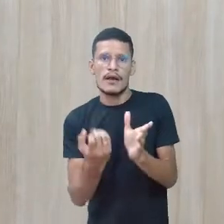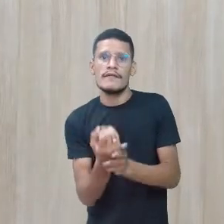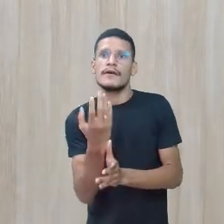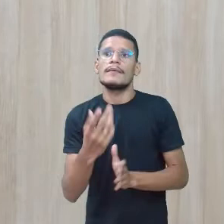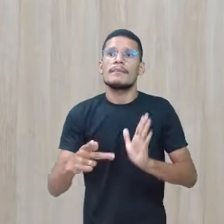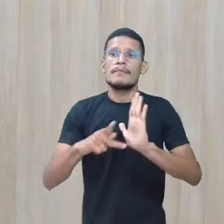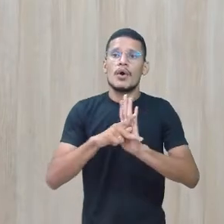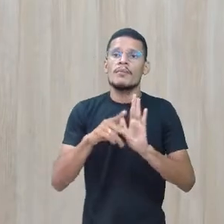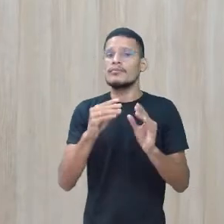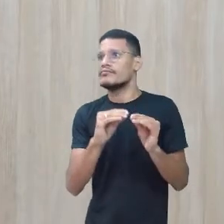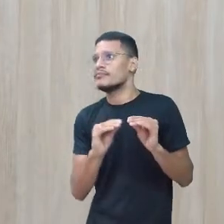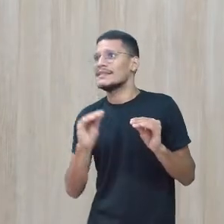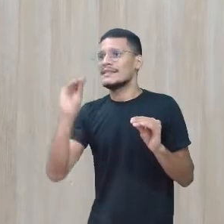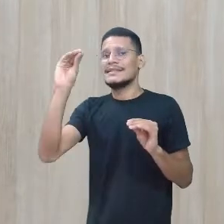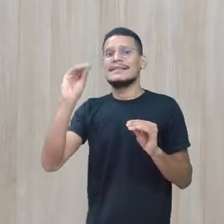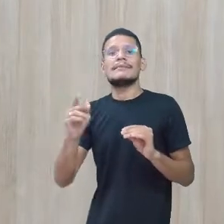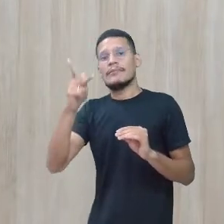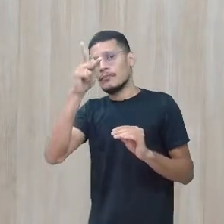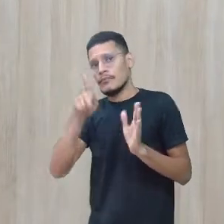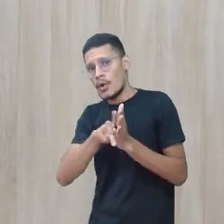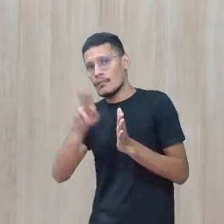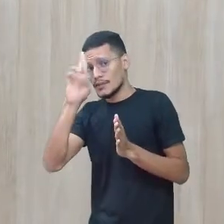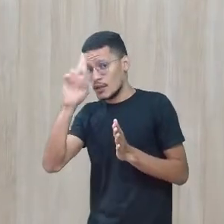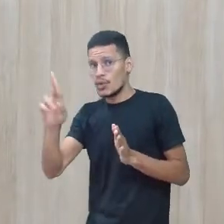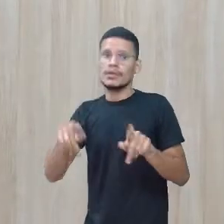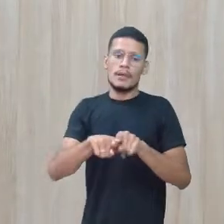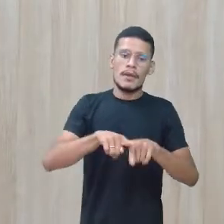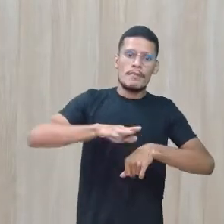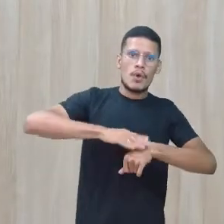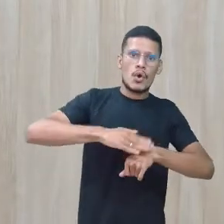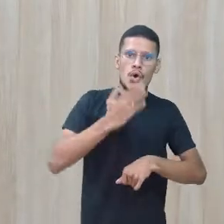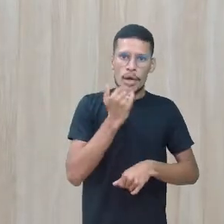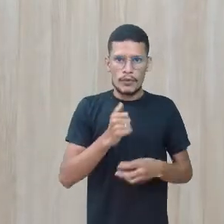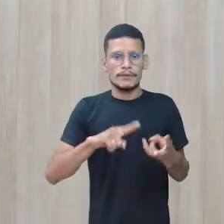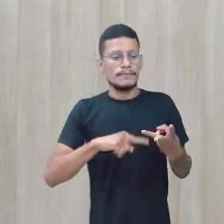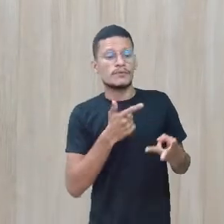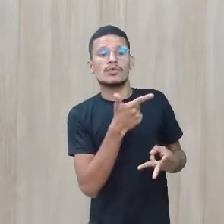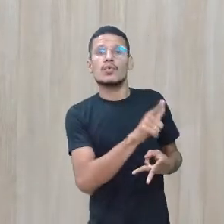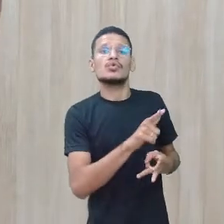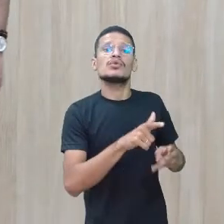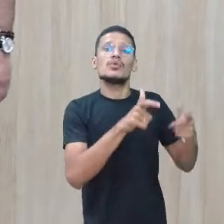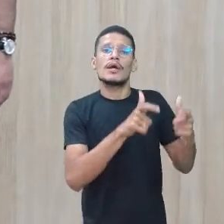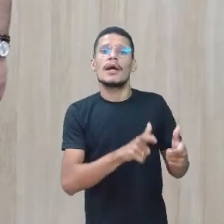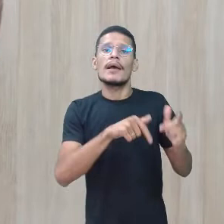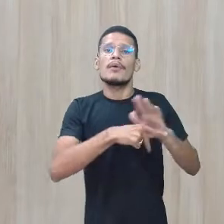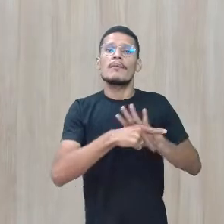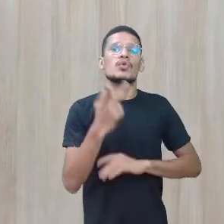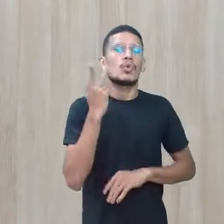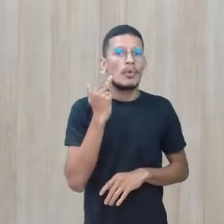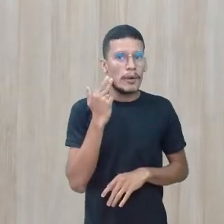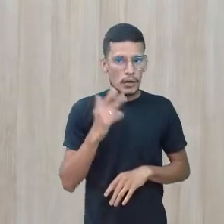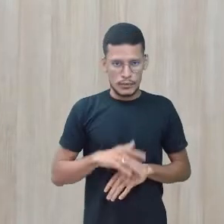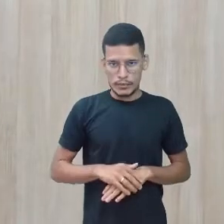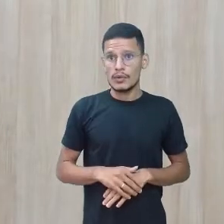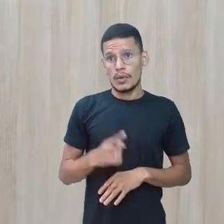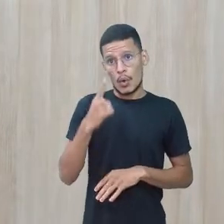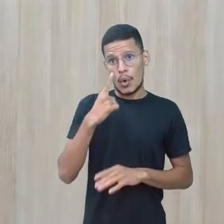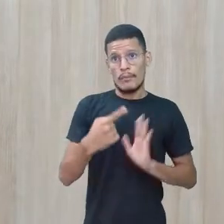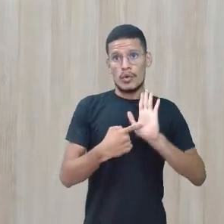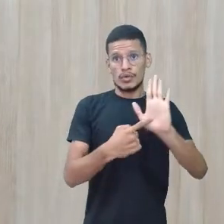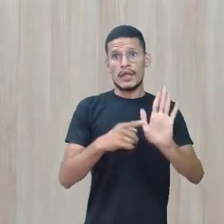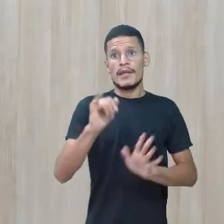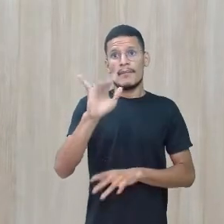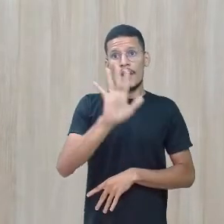somente para o senhor, mas para sustento próprio, e a terra de uso comum. Detalhe, né? Eu coloquei aqui na imagem, ó,